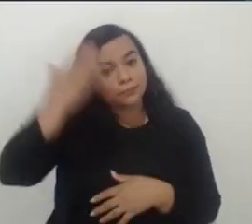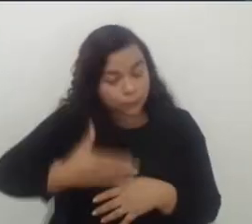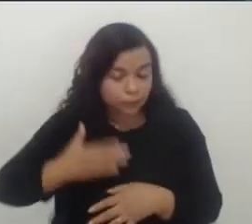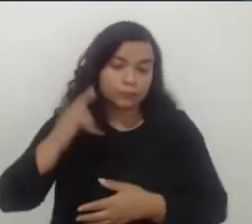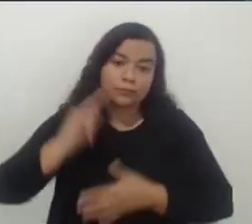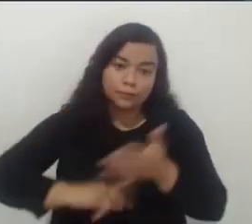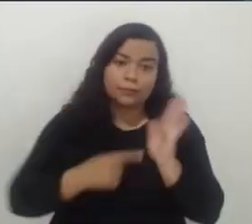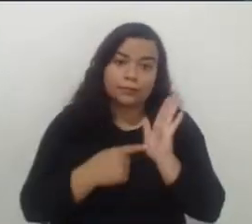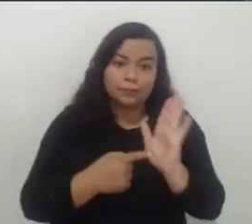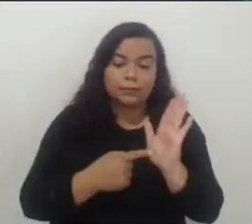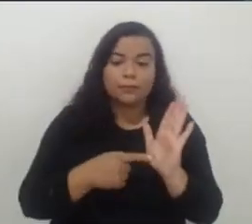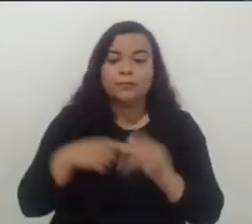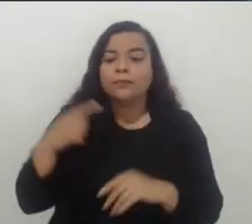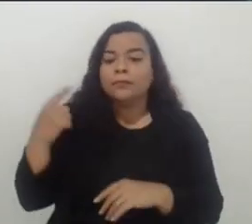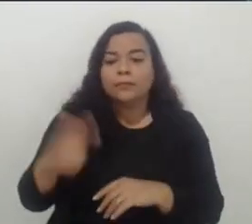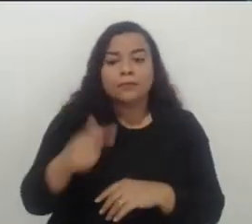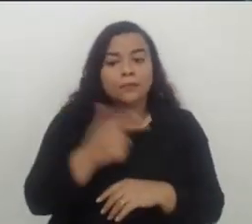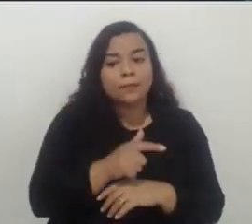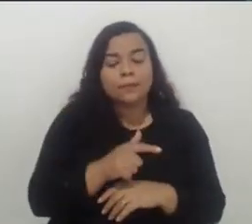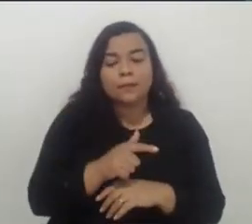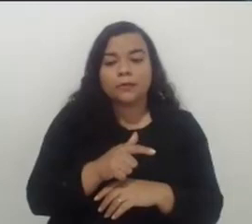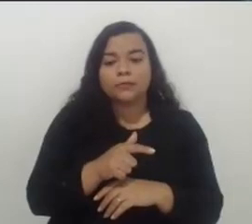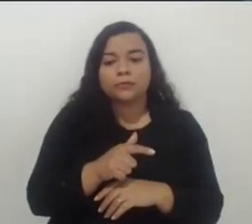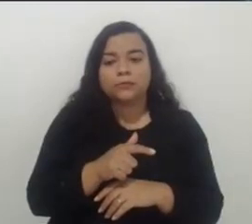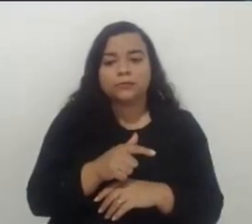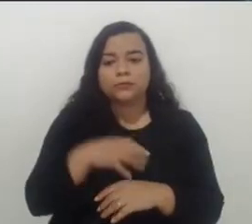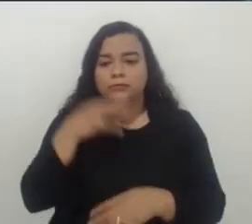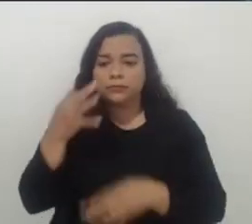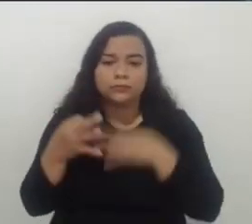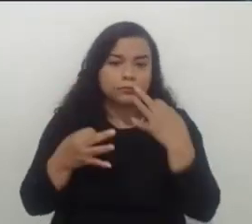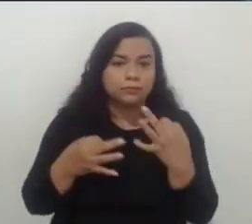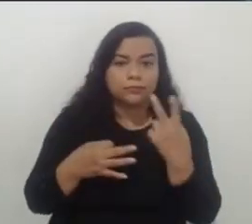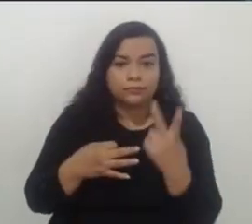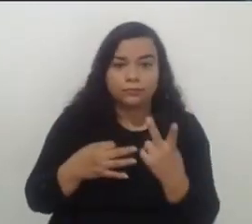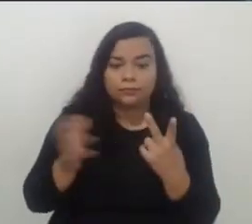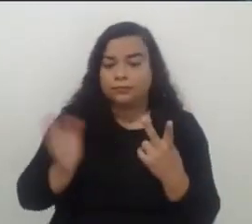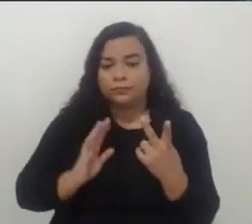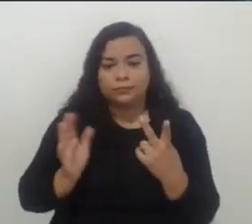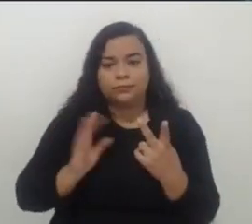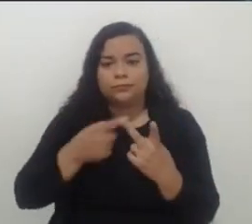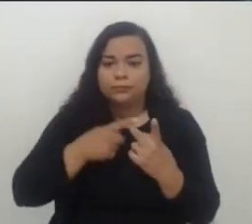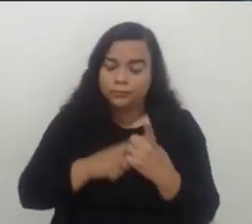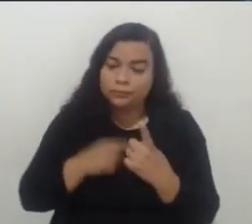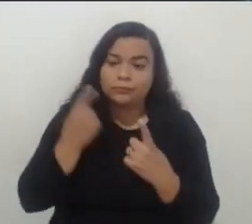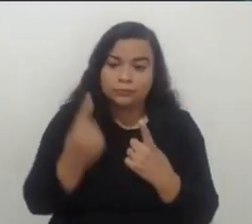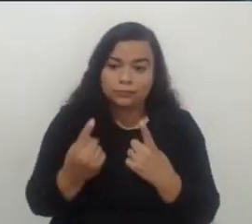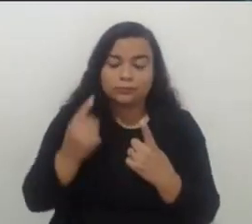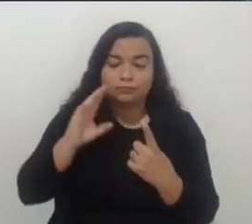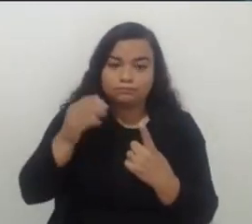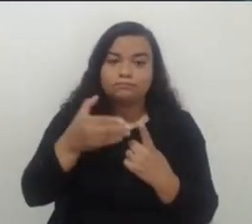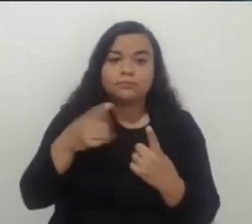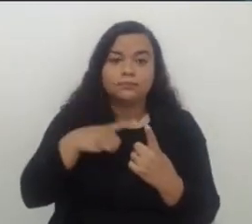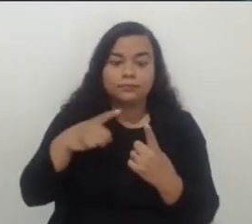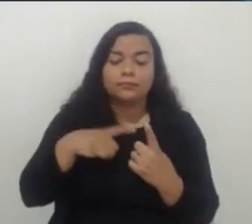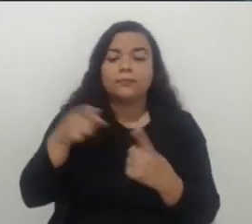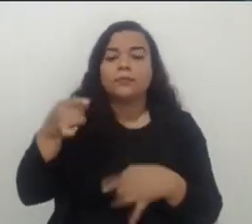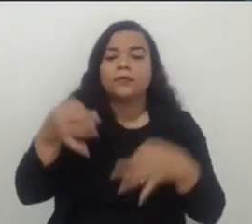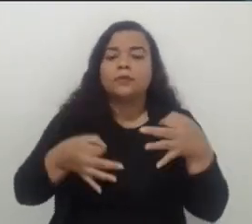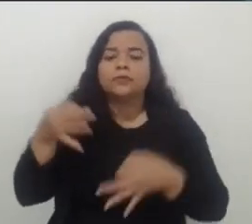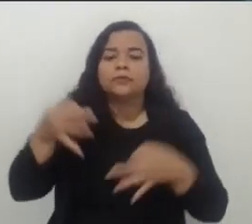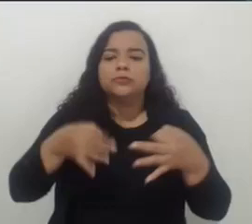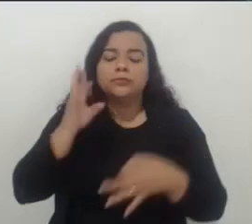não comporta dois delineamentos fáticos, mas apenas um, tendo o juízo por